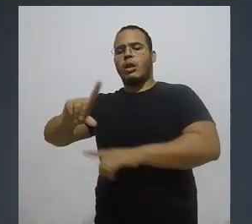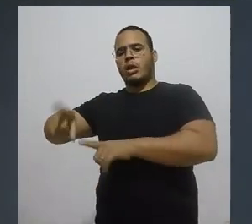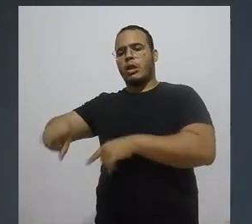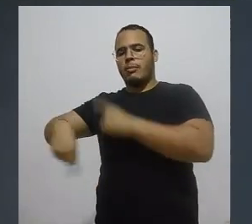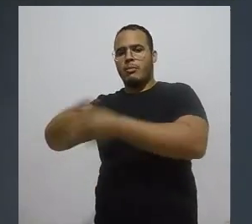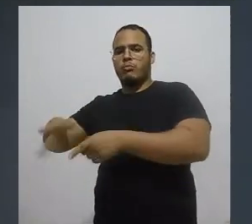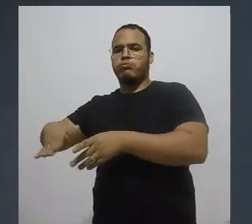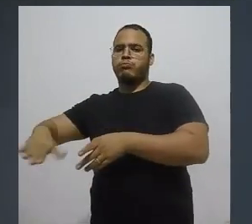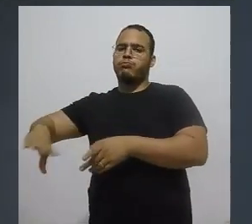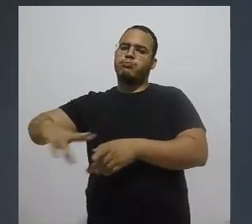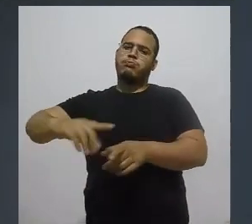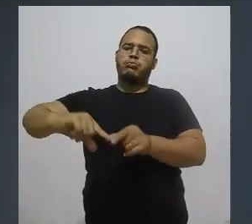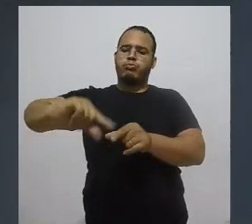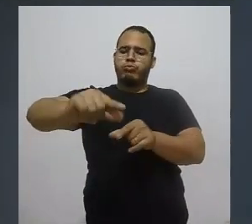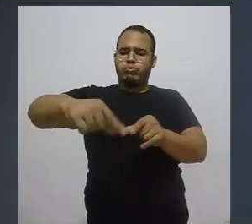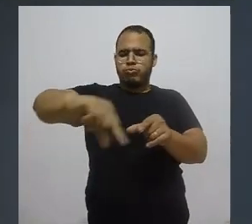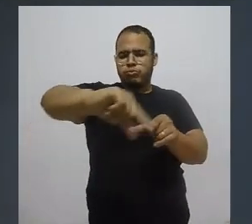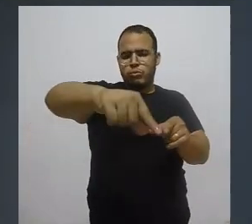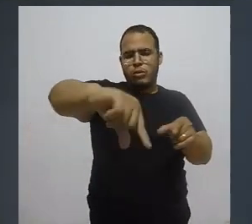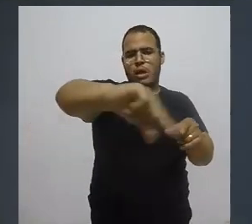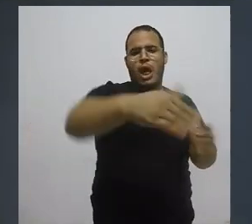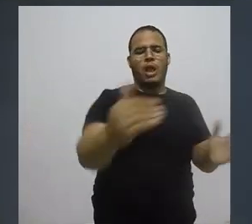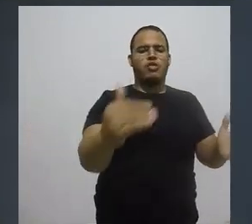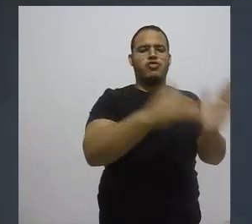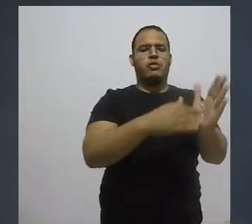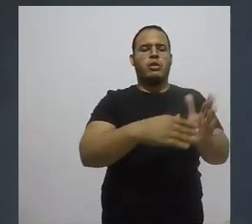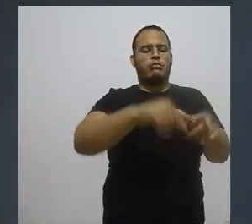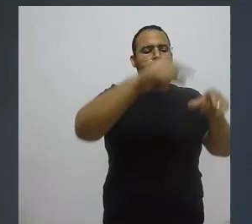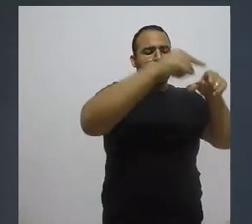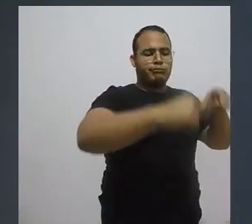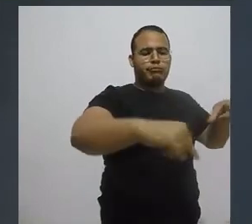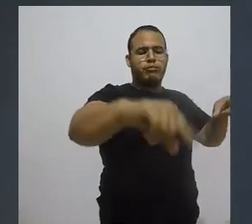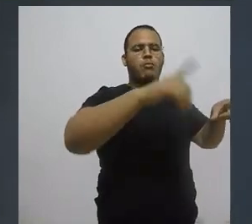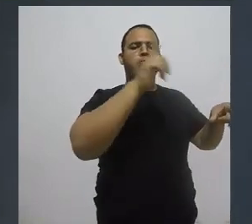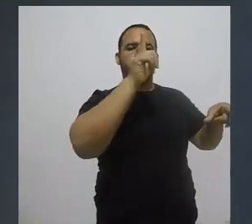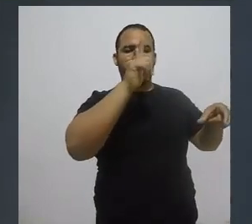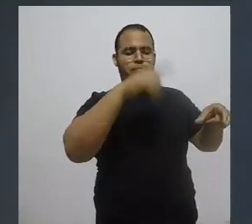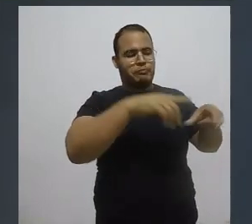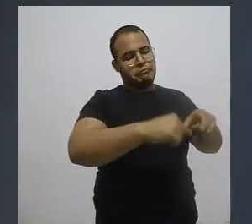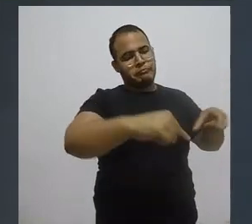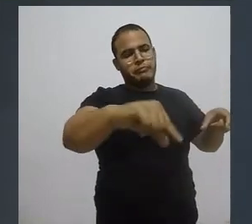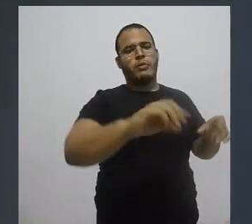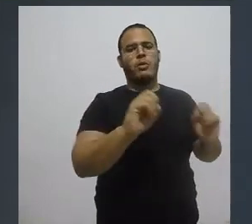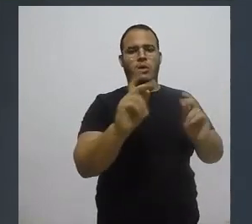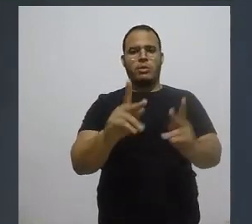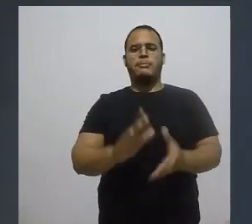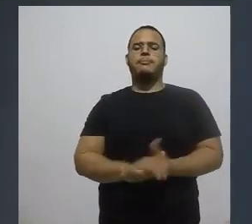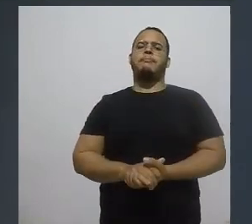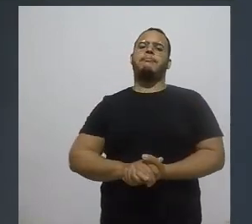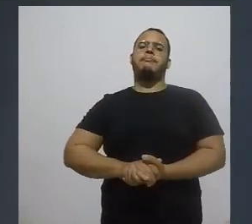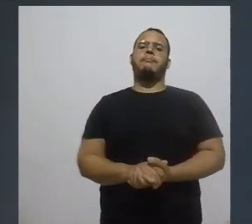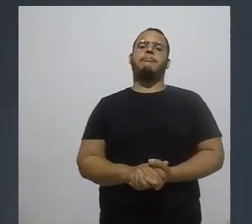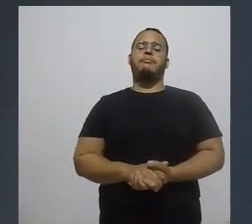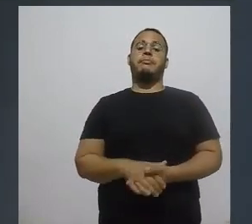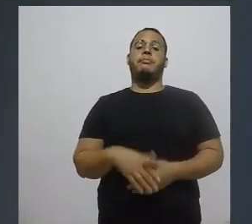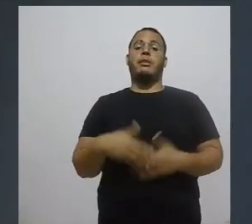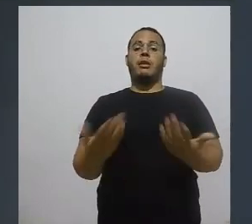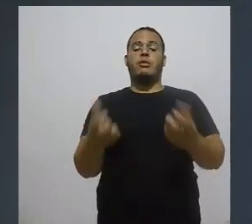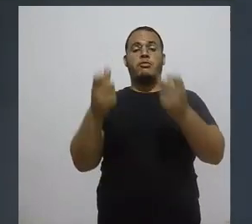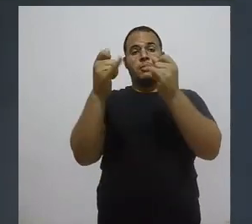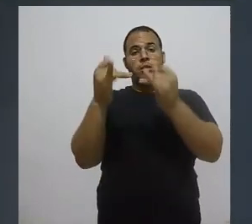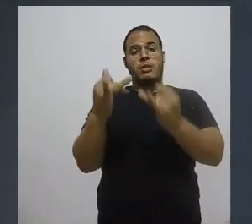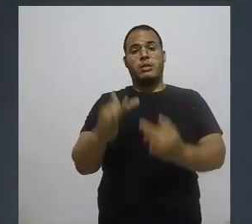por todos esses tubos até chegar na uretra. Então, é dessa forma aqui que vai acontecer. Aqui a gente vai ter